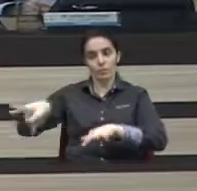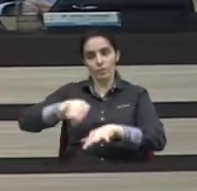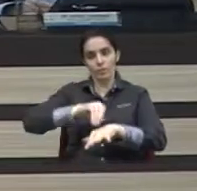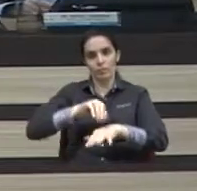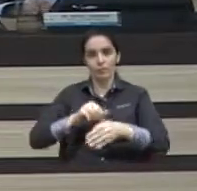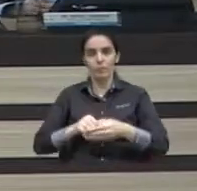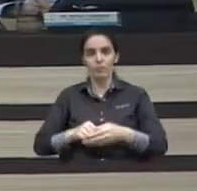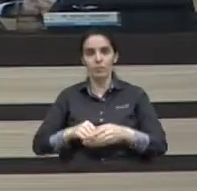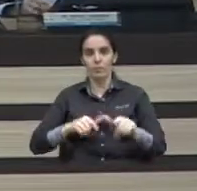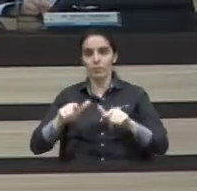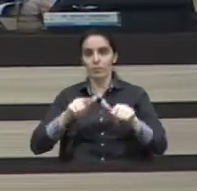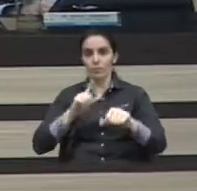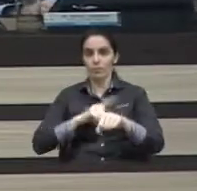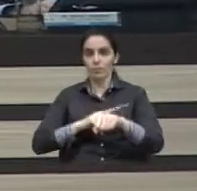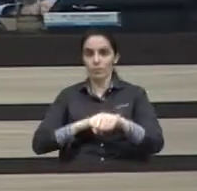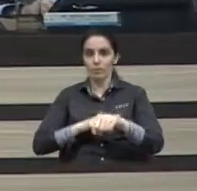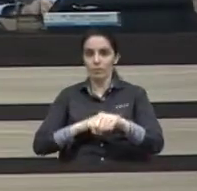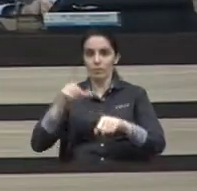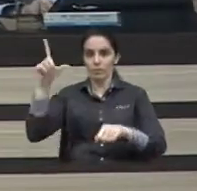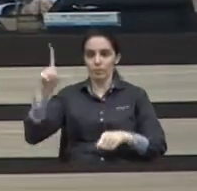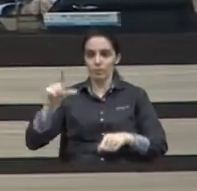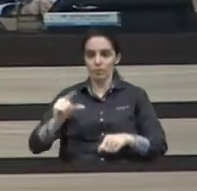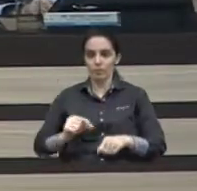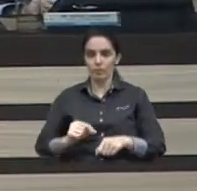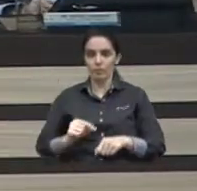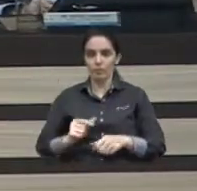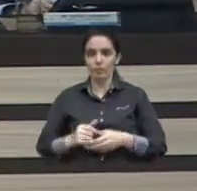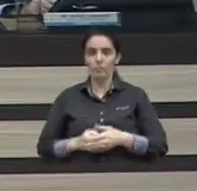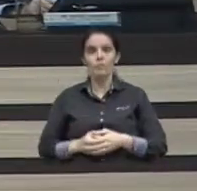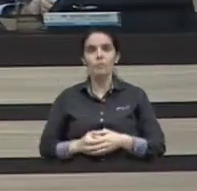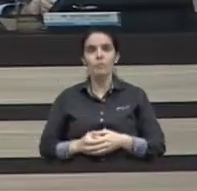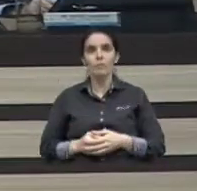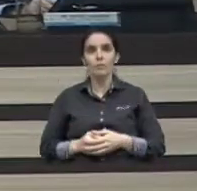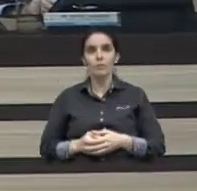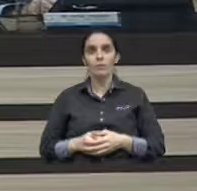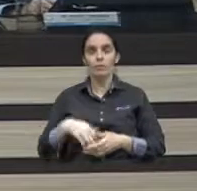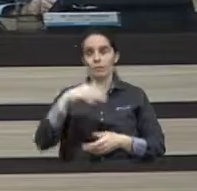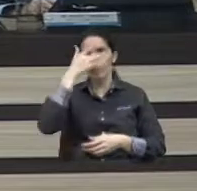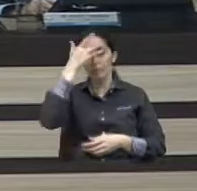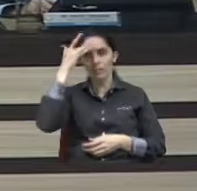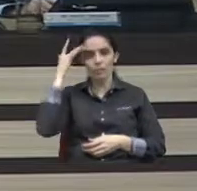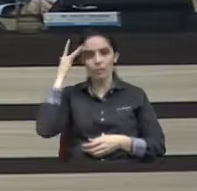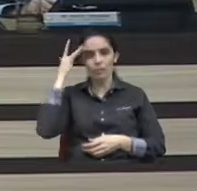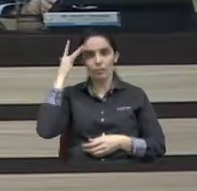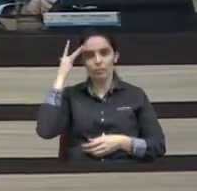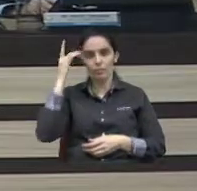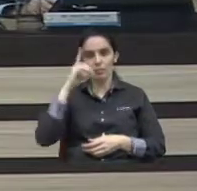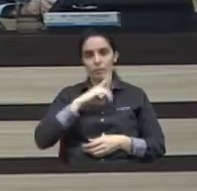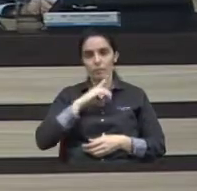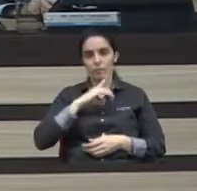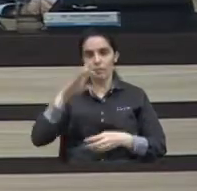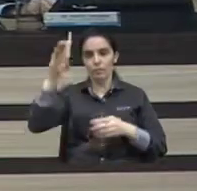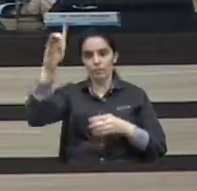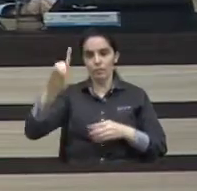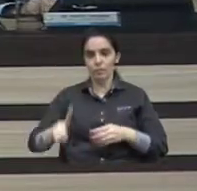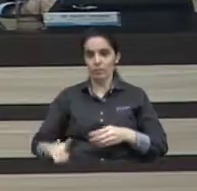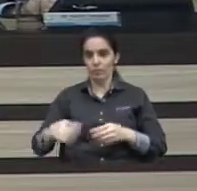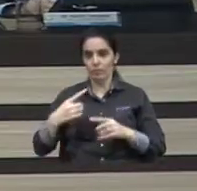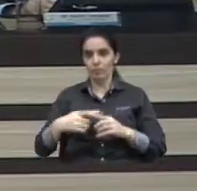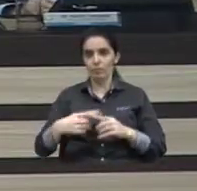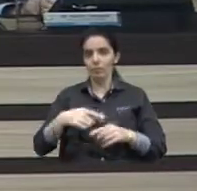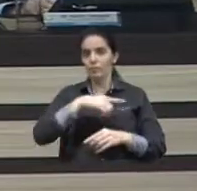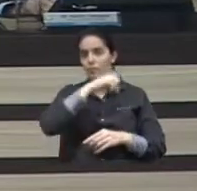2/3 no termo dessa lei. Quer dizer, para que essas pessoas com deficiência, foi dentro do que a doutora Mayra disse,